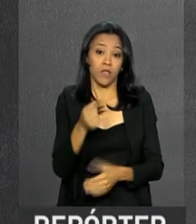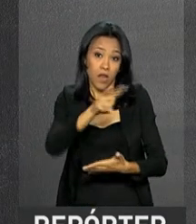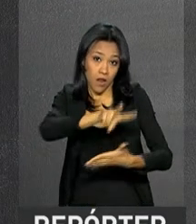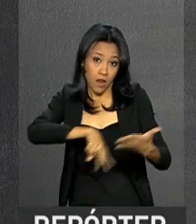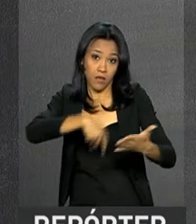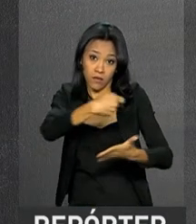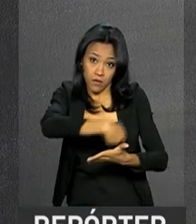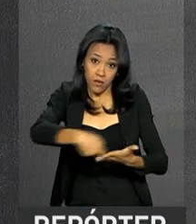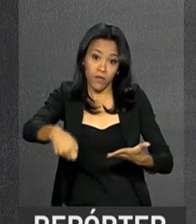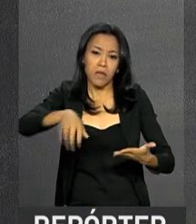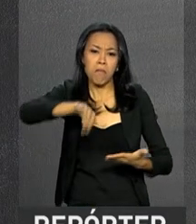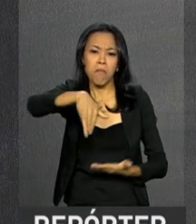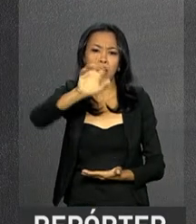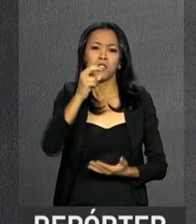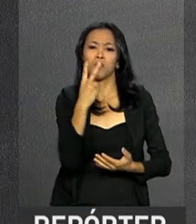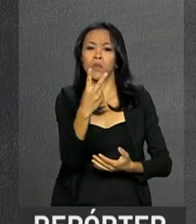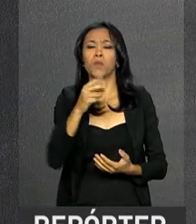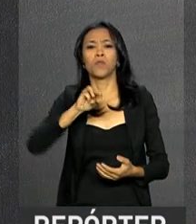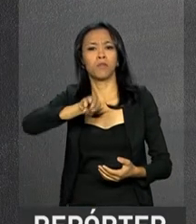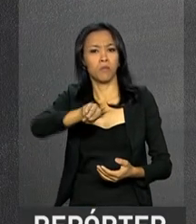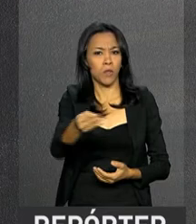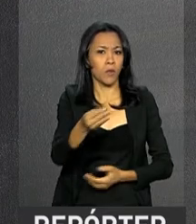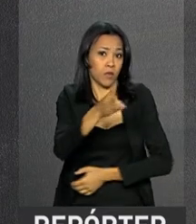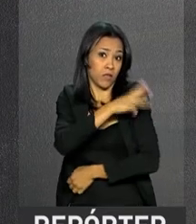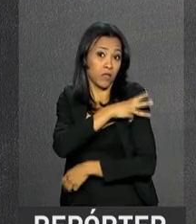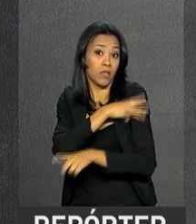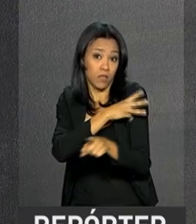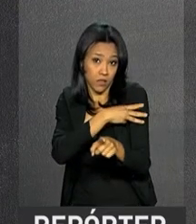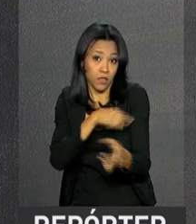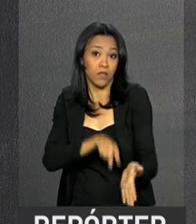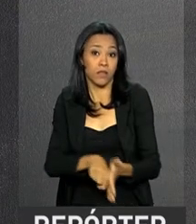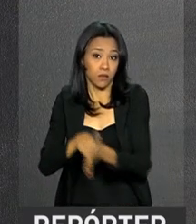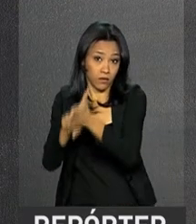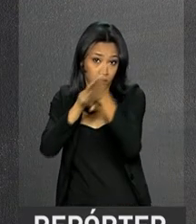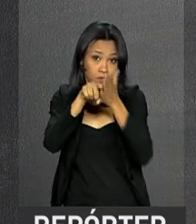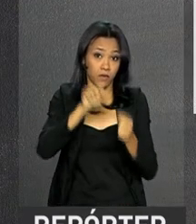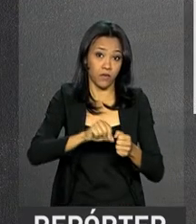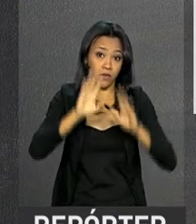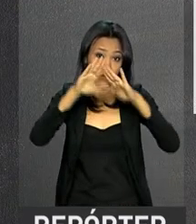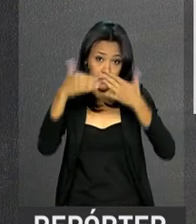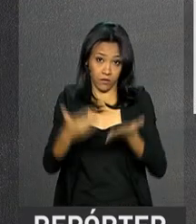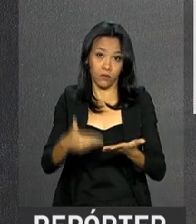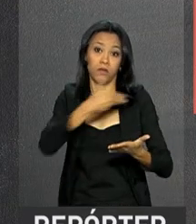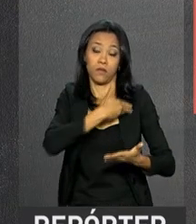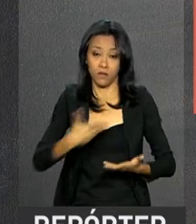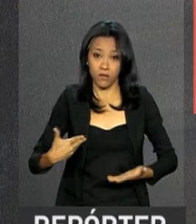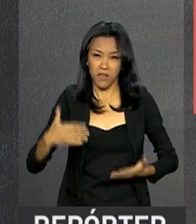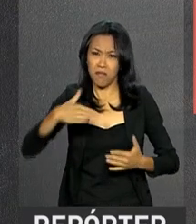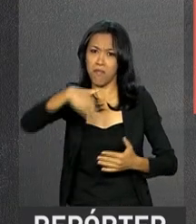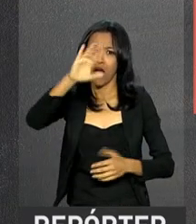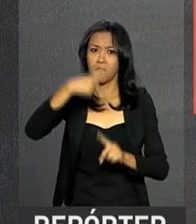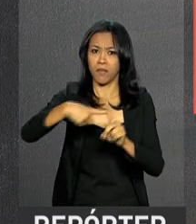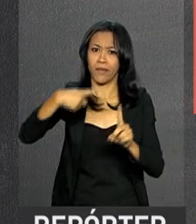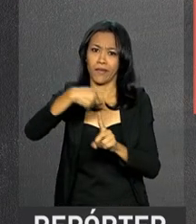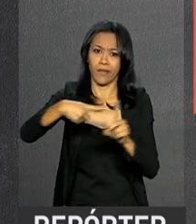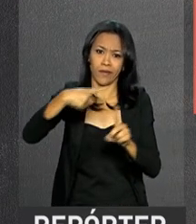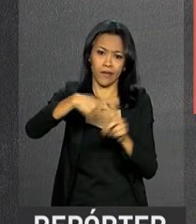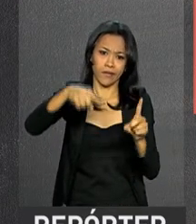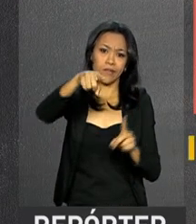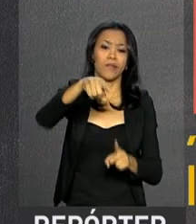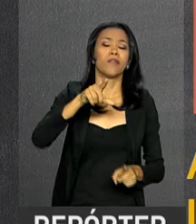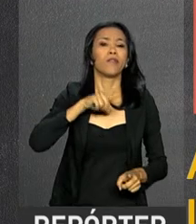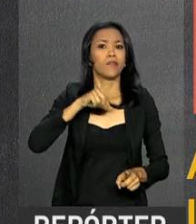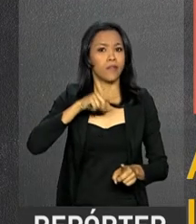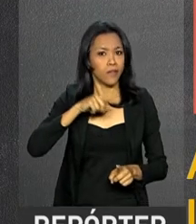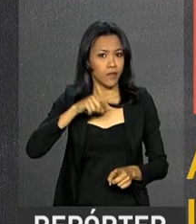mais de 2 milhões de estudantes do 3º ano do ensino fundamental escolas públicas mais da metade dos alunos têm nível